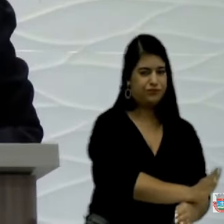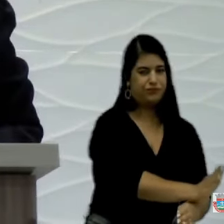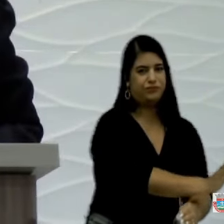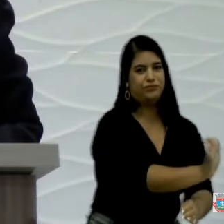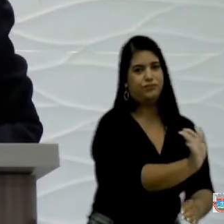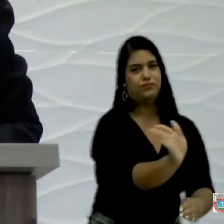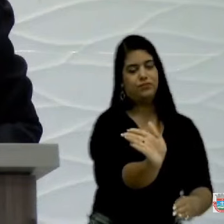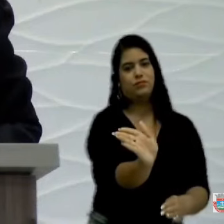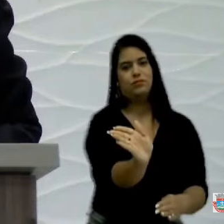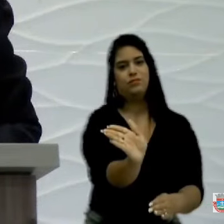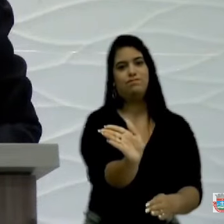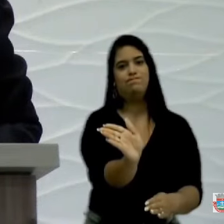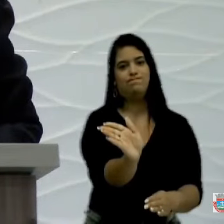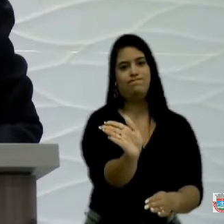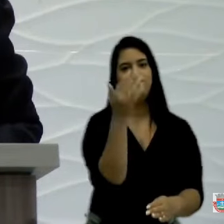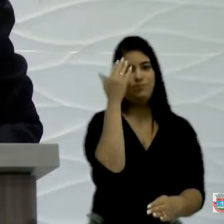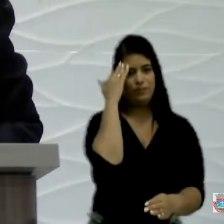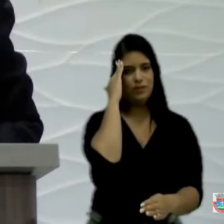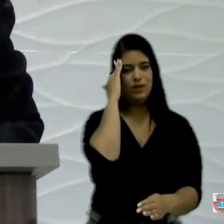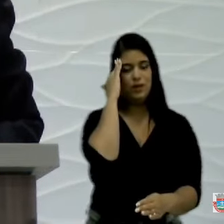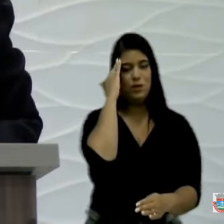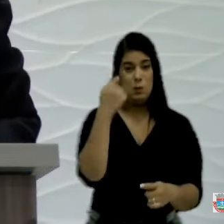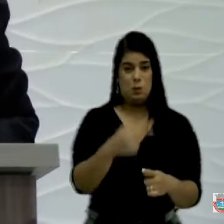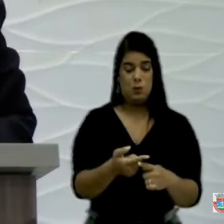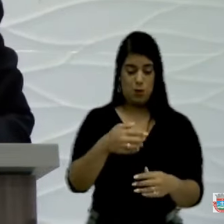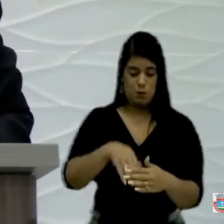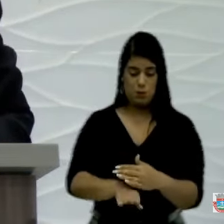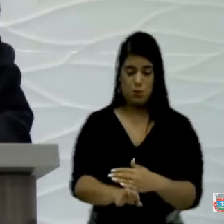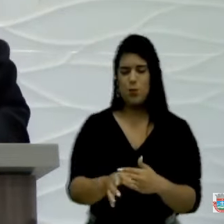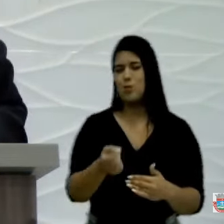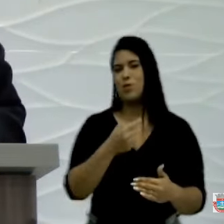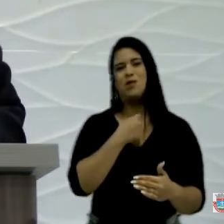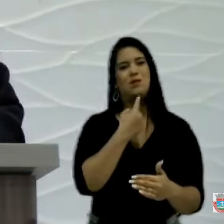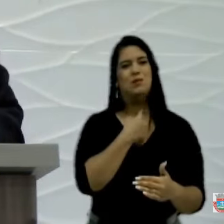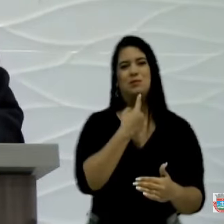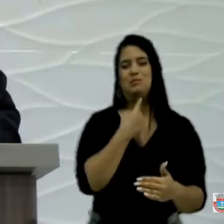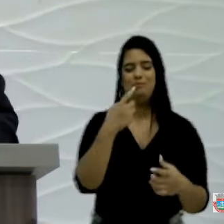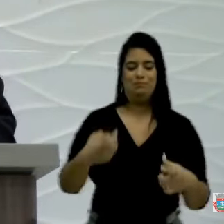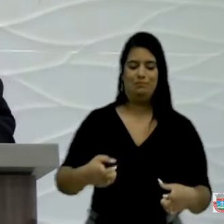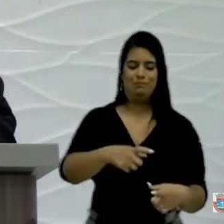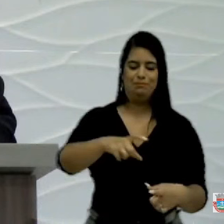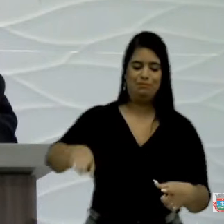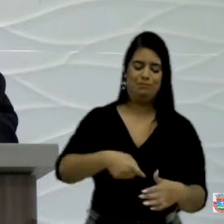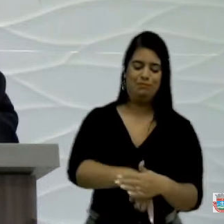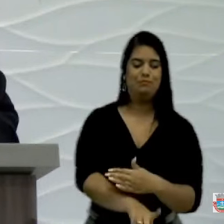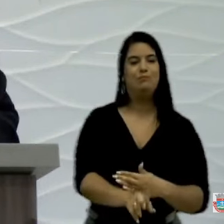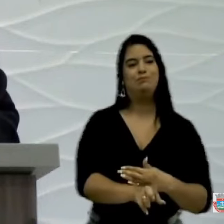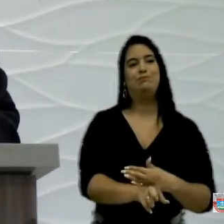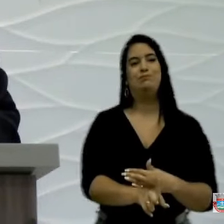Lídio, passa no quebra-pau, para descer, para sair na rua Cachorinha, porque o cara não passa mais.